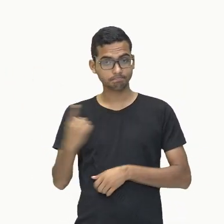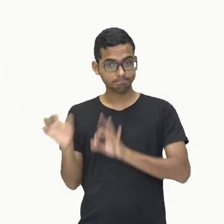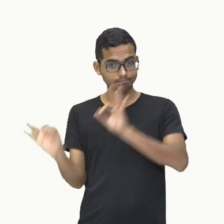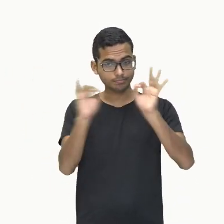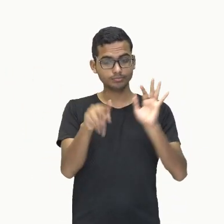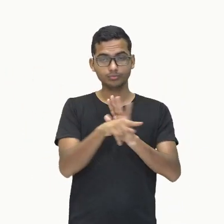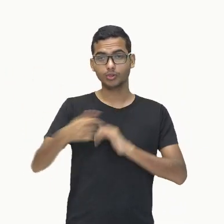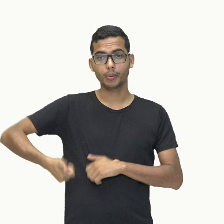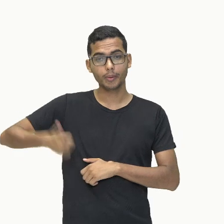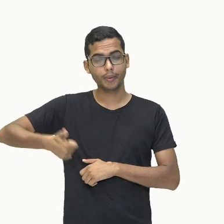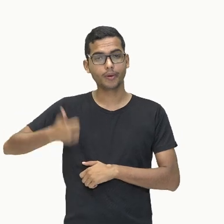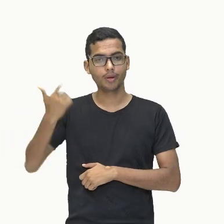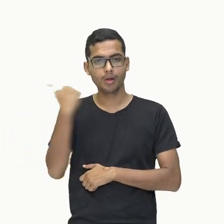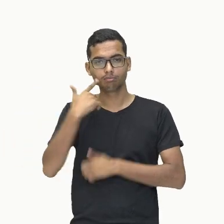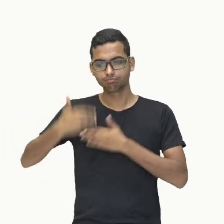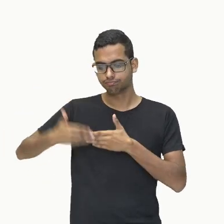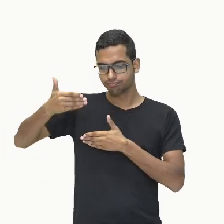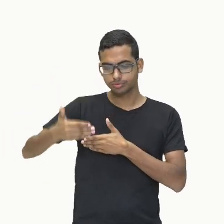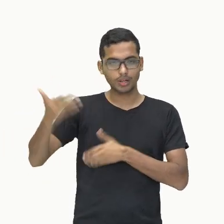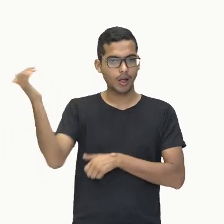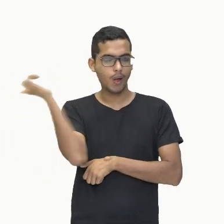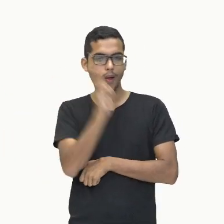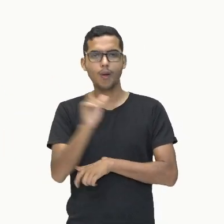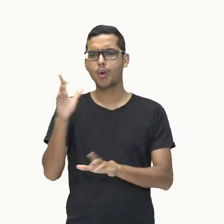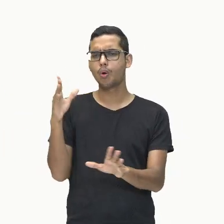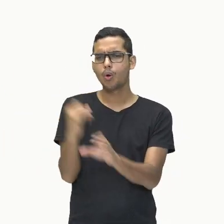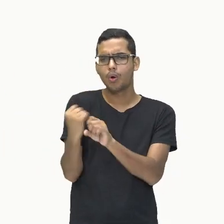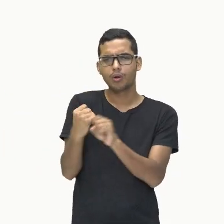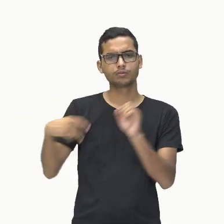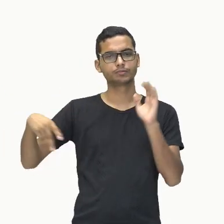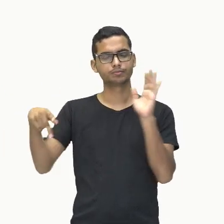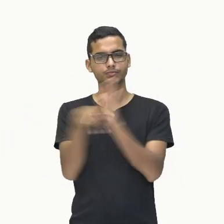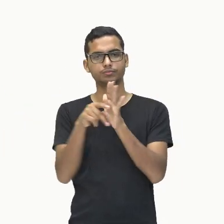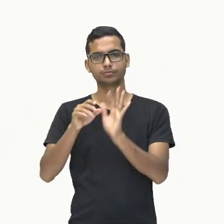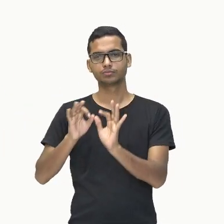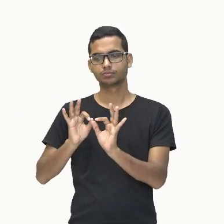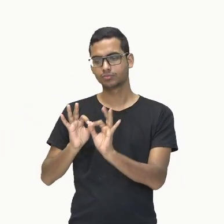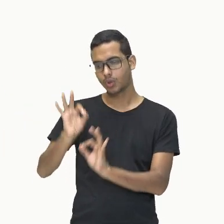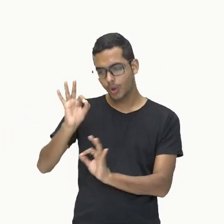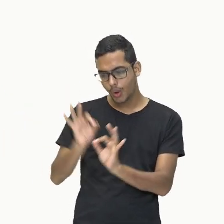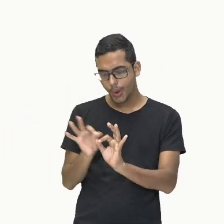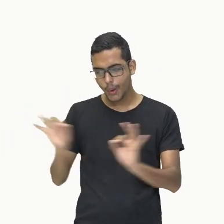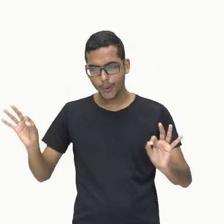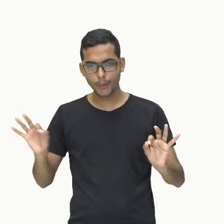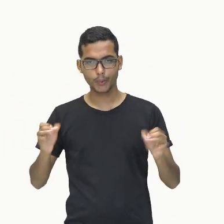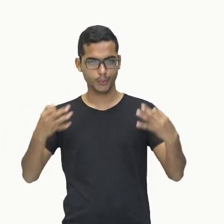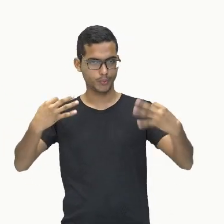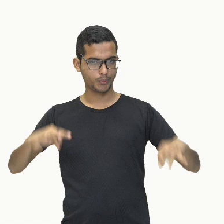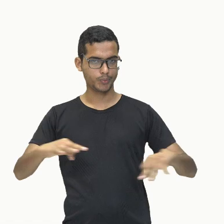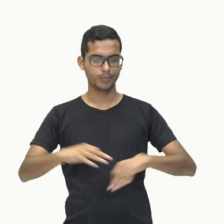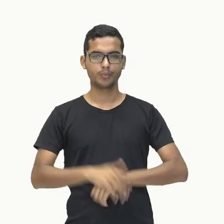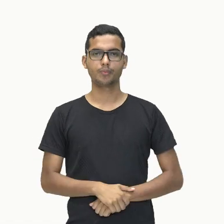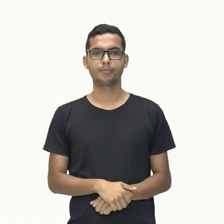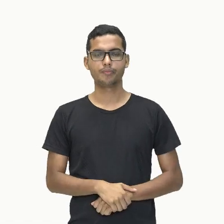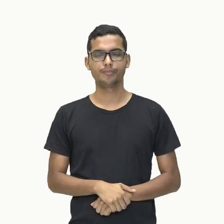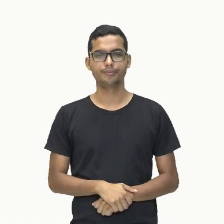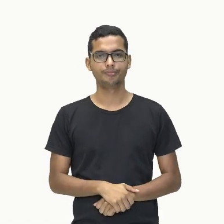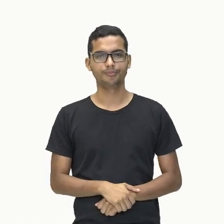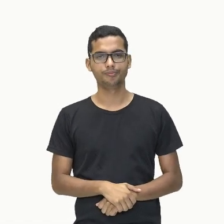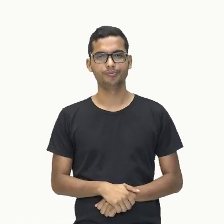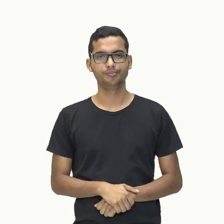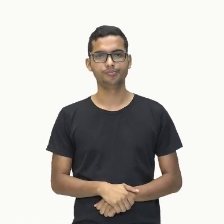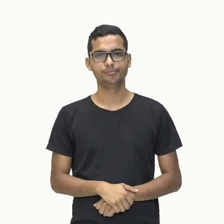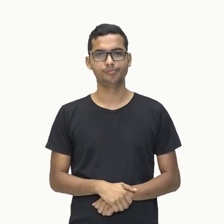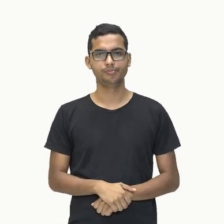primeiro passo, tá bom? Para a gente calcular uma distância. A gente não está calculando a distância ainda, tá bom? A gente vai